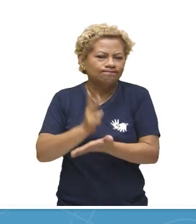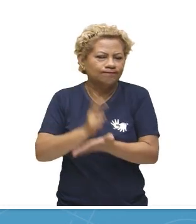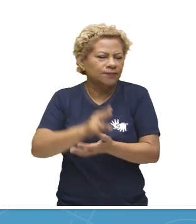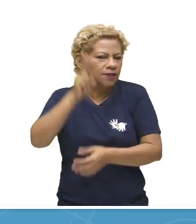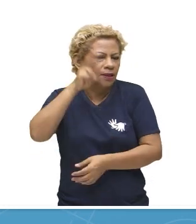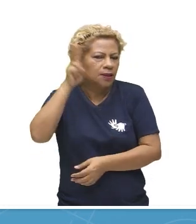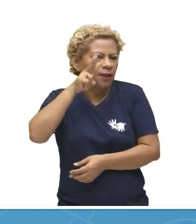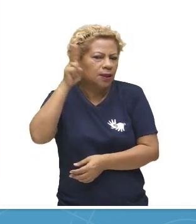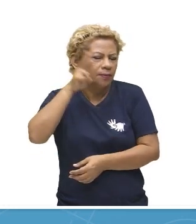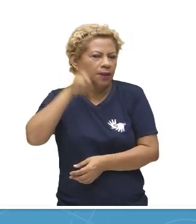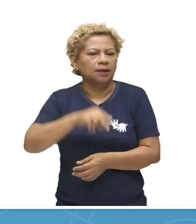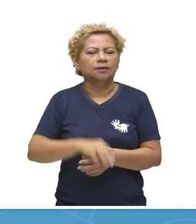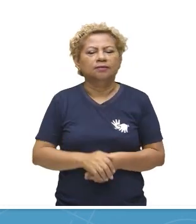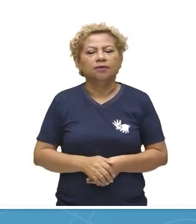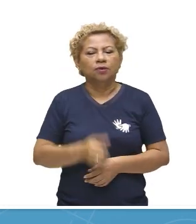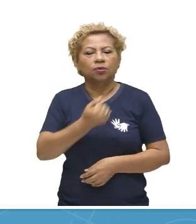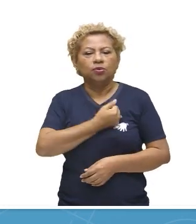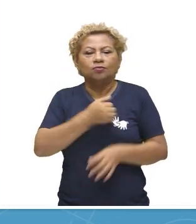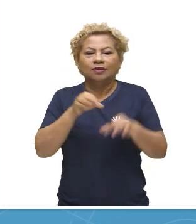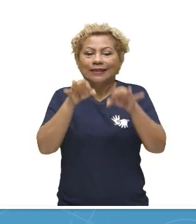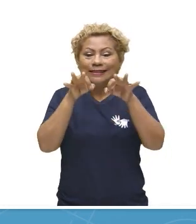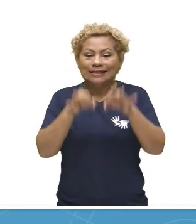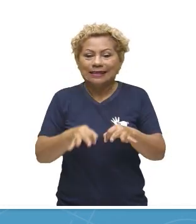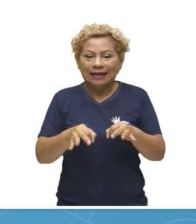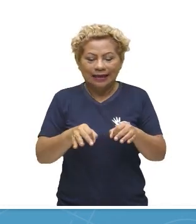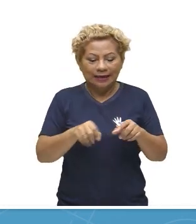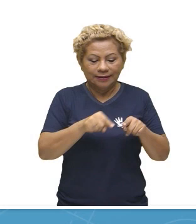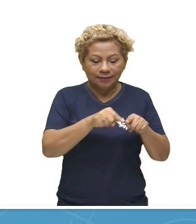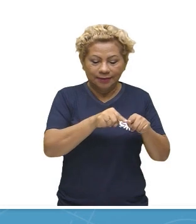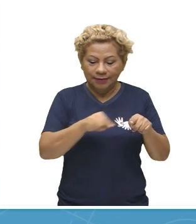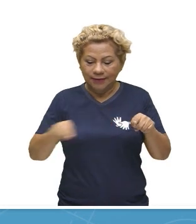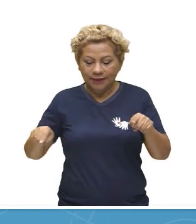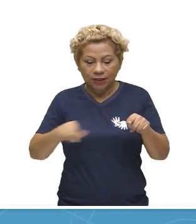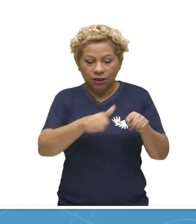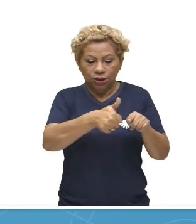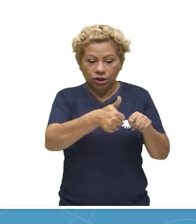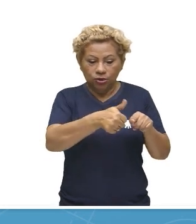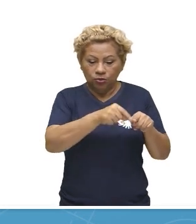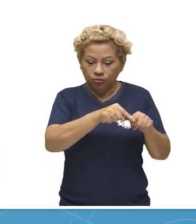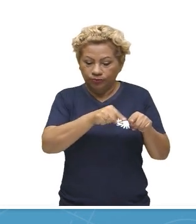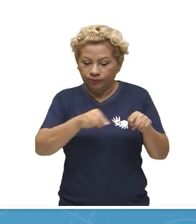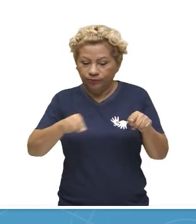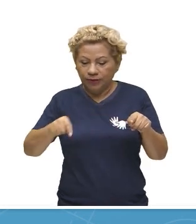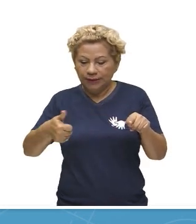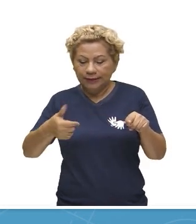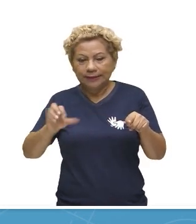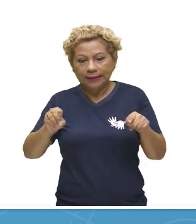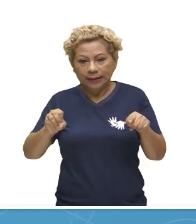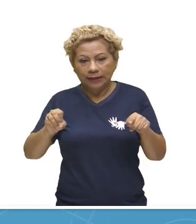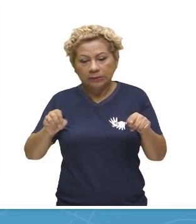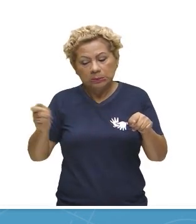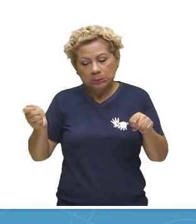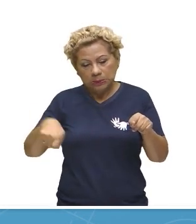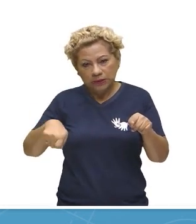raízes exatas de um número de 1 até 10, ou, se possível, de 11 até 20,